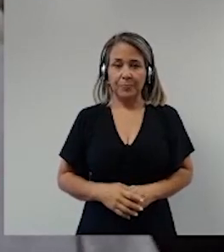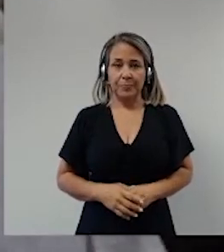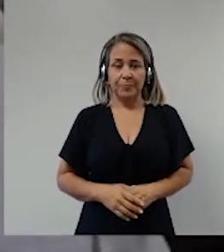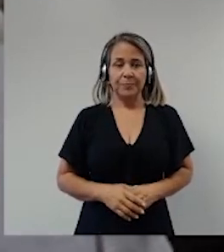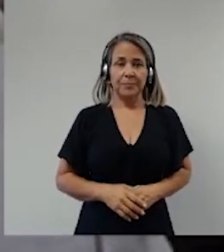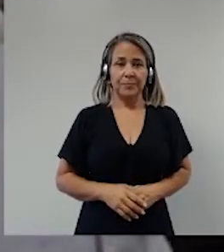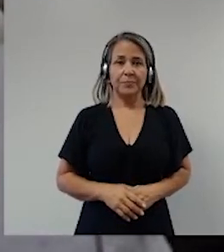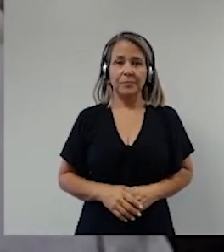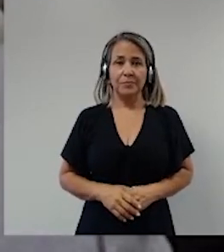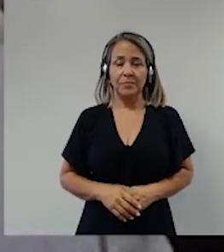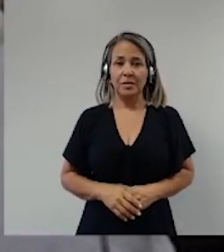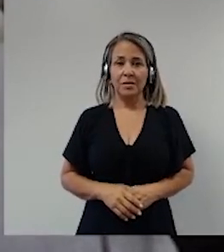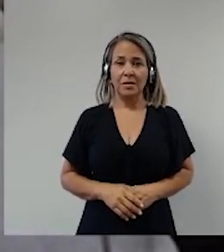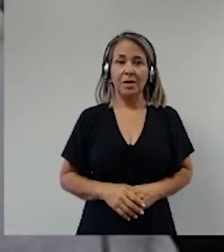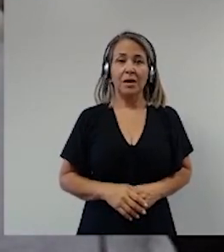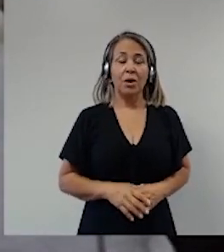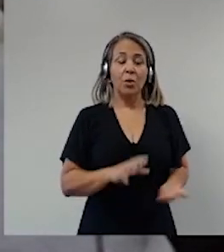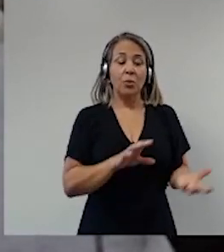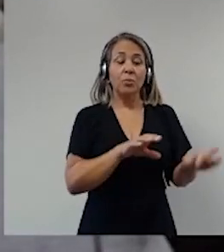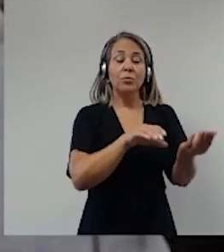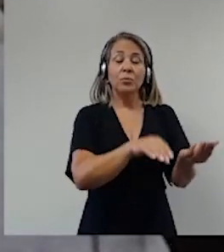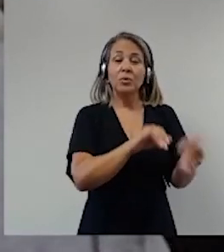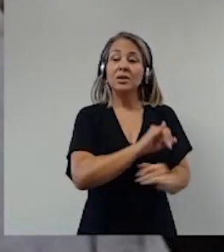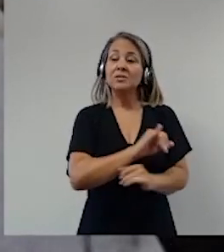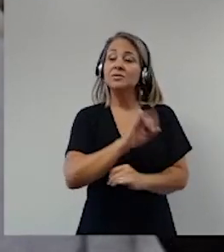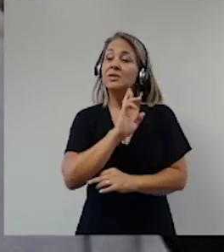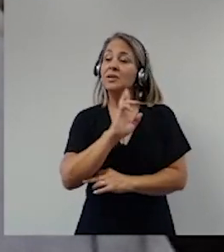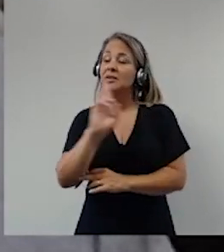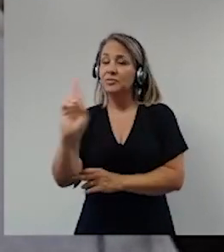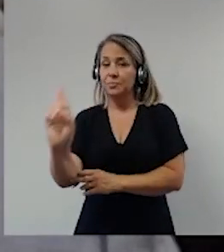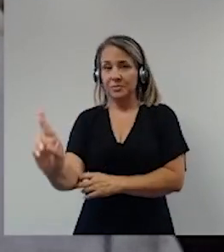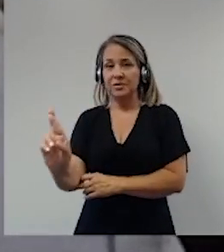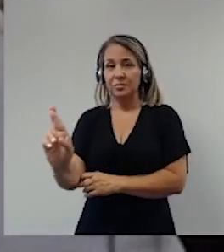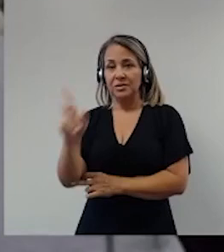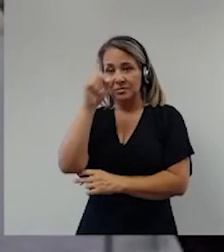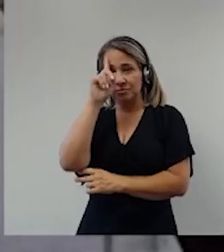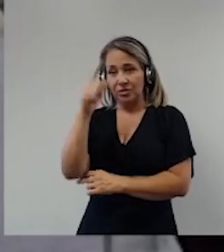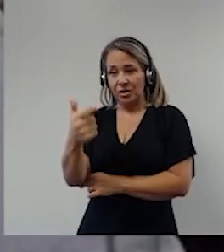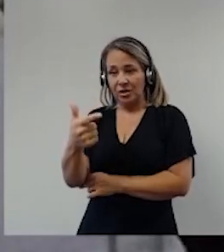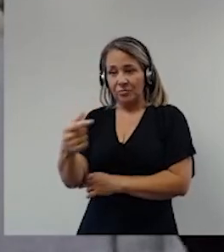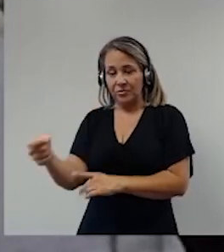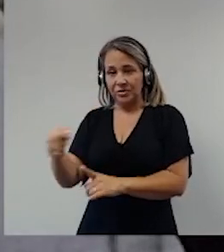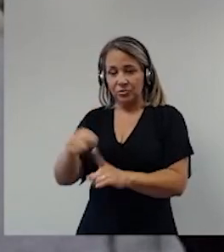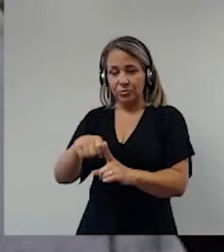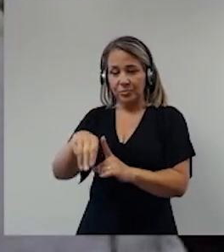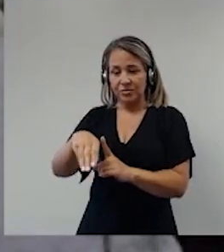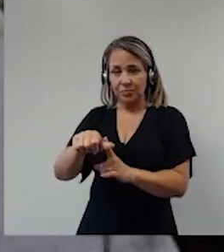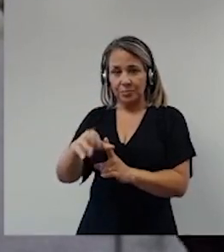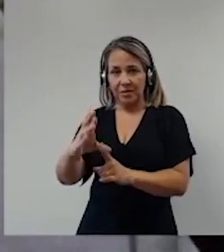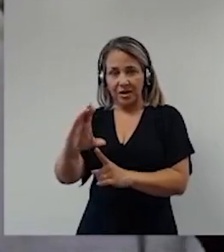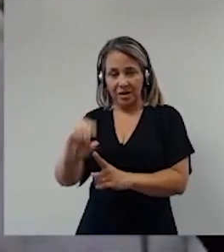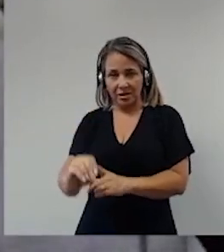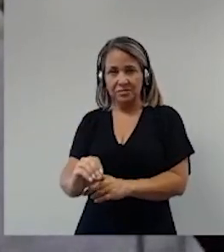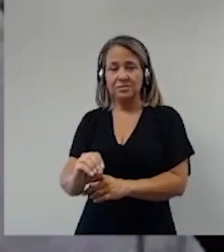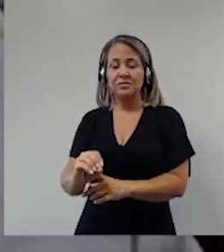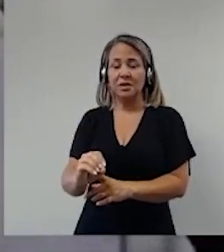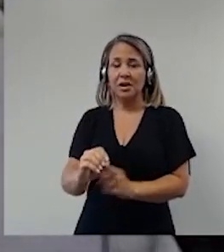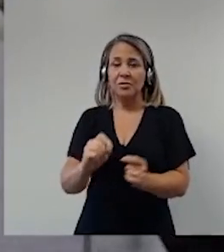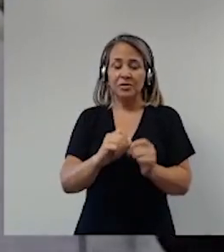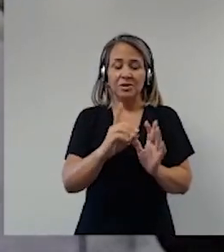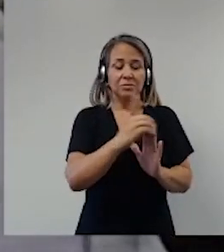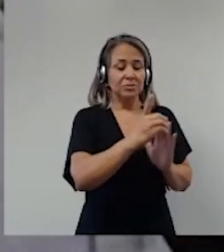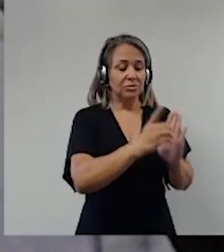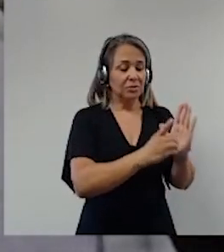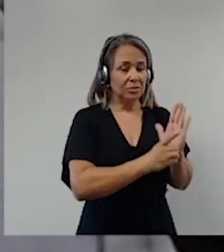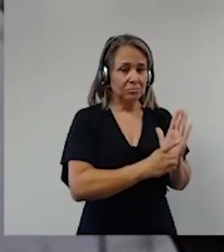O Poder Legislativo respondeu prontamente e, no dia 20 de março de 2020, foi editado o